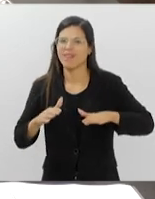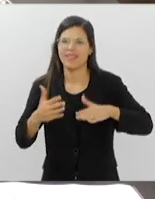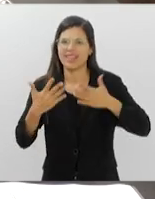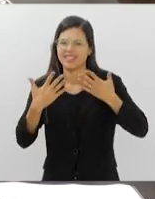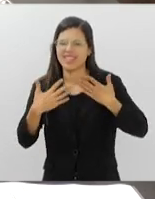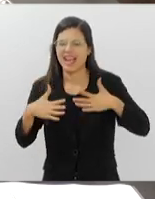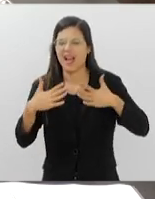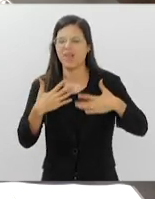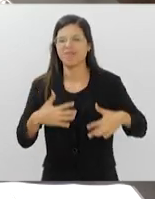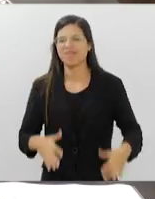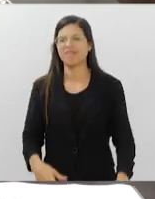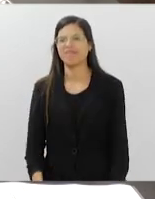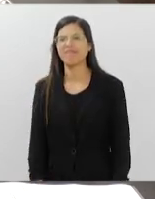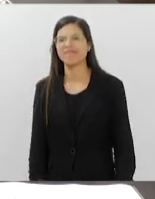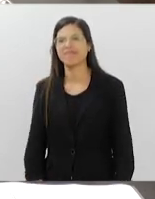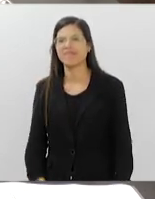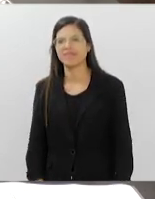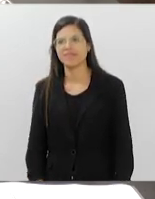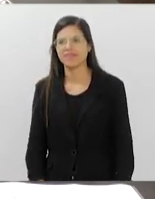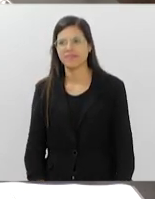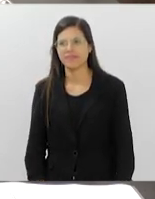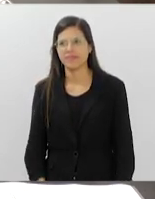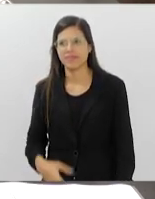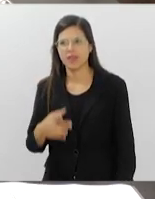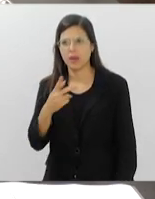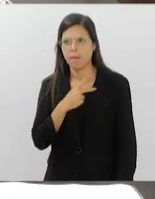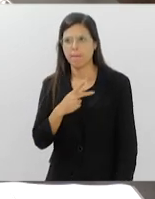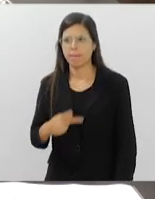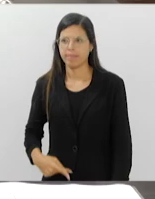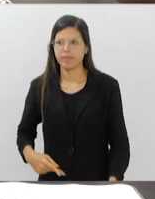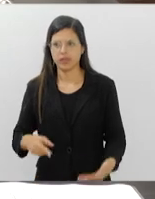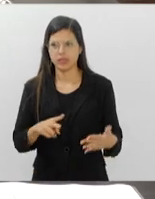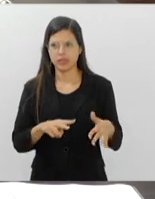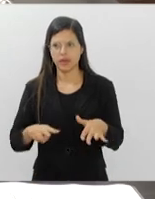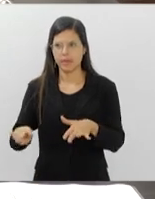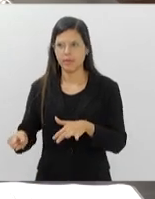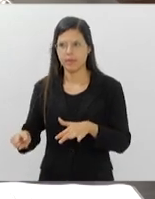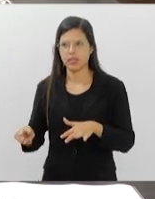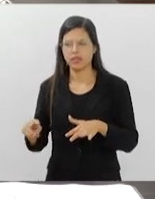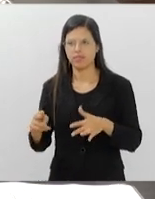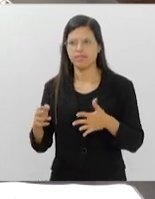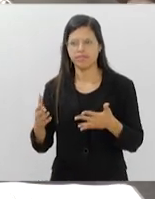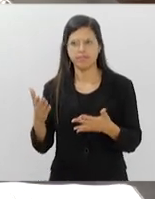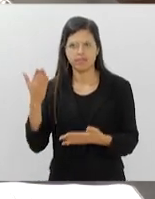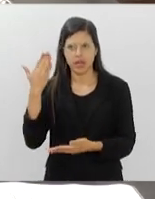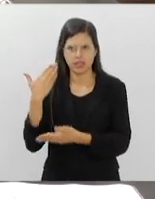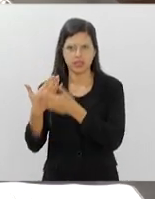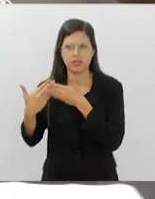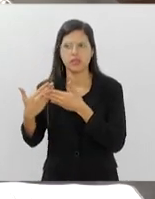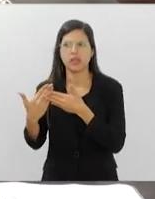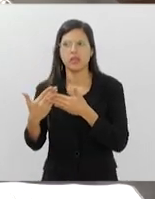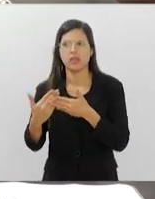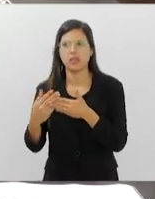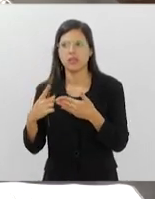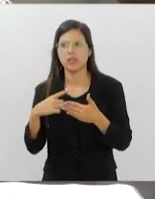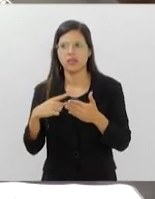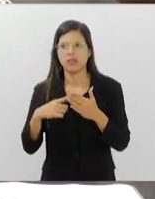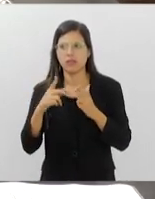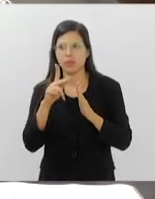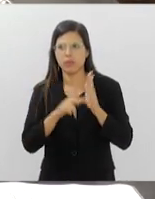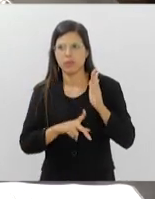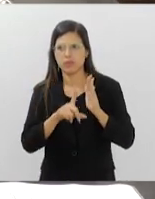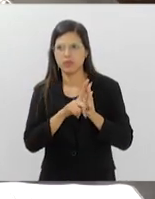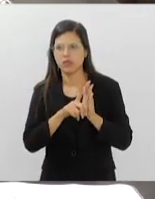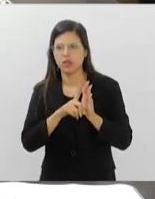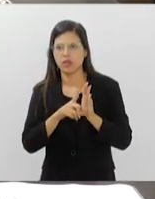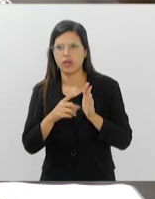Senhor presidente, eu na semana passada foi a pauta do plenário o projeto de autoria minha